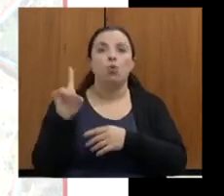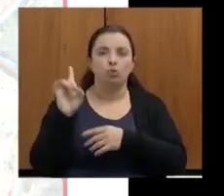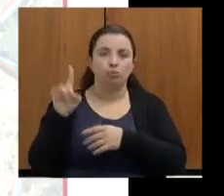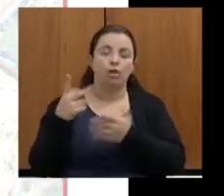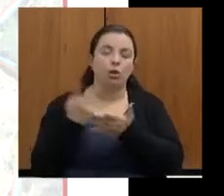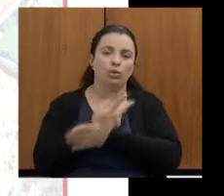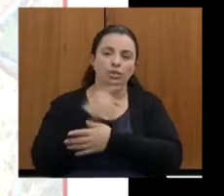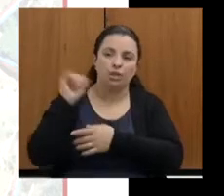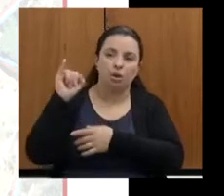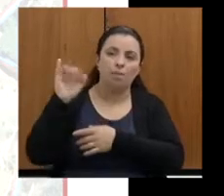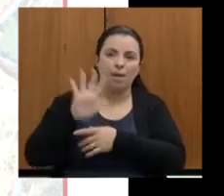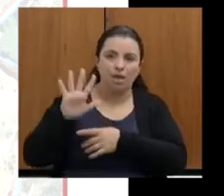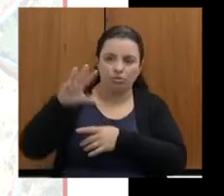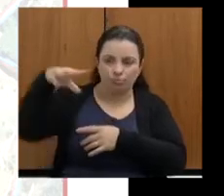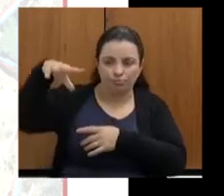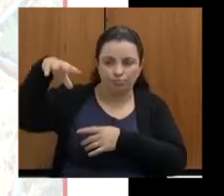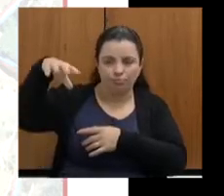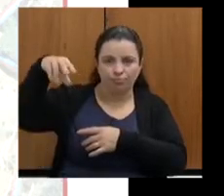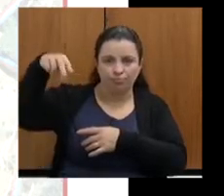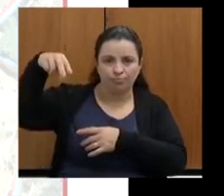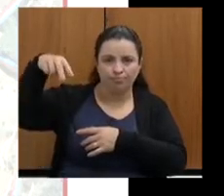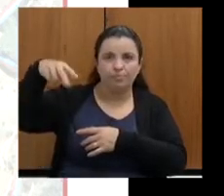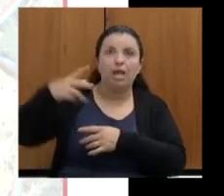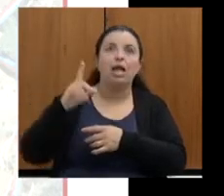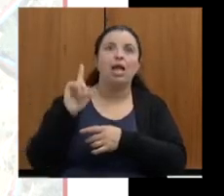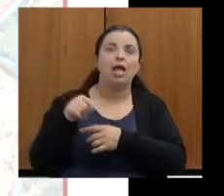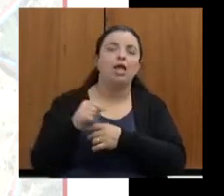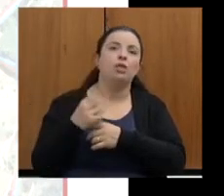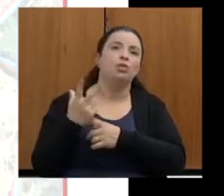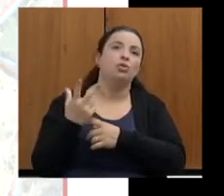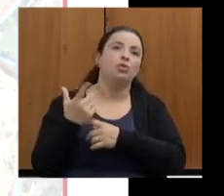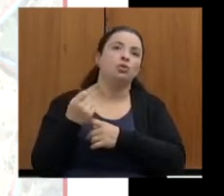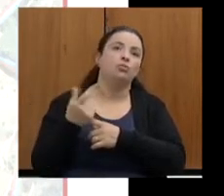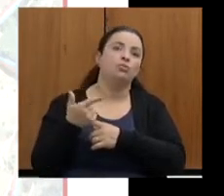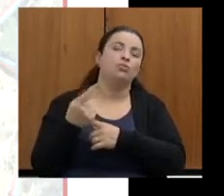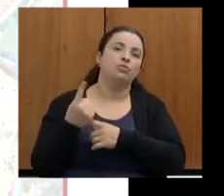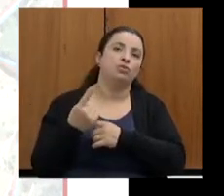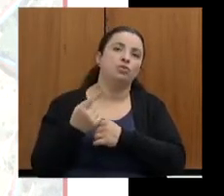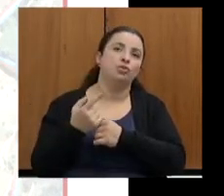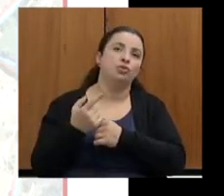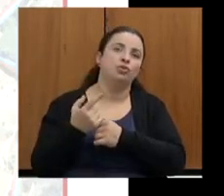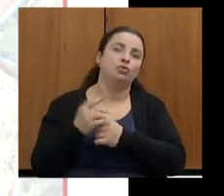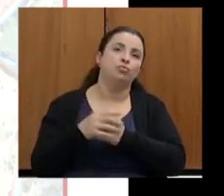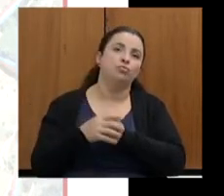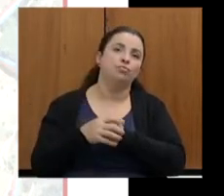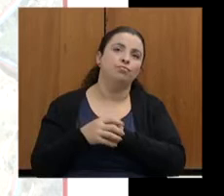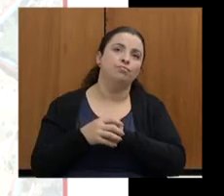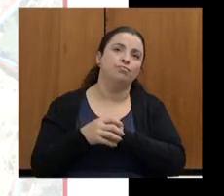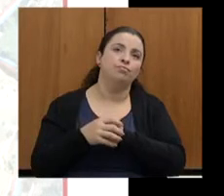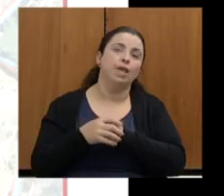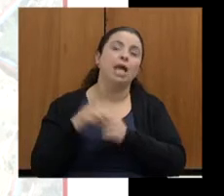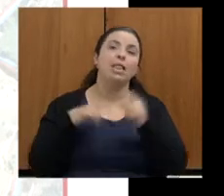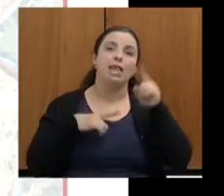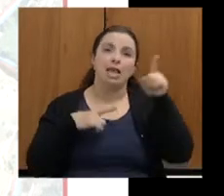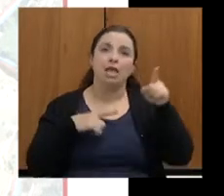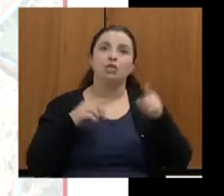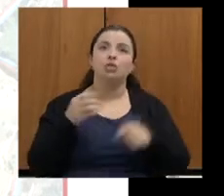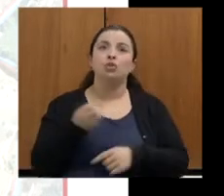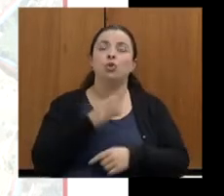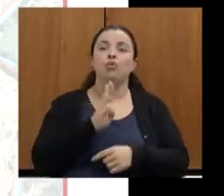de em 2021 né a gente não tem também do novo pra cá turma e nem de esteira mas tem do novo Bento